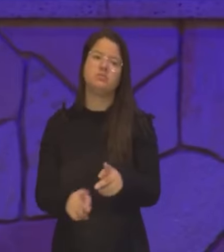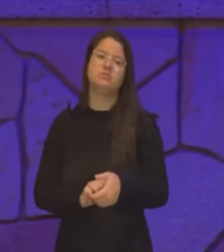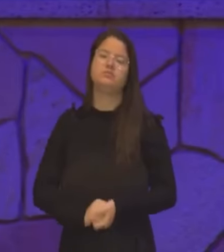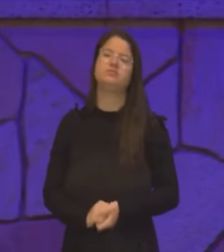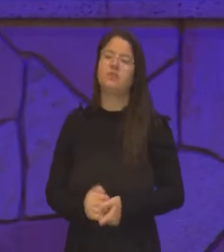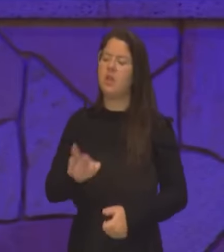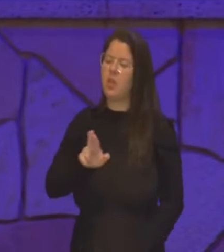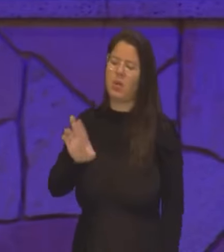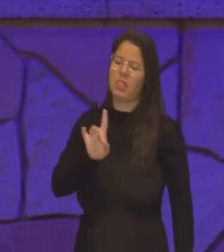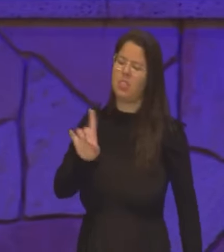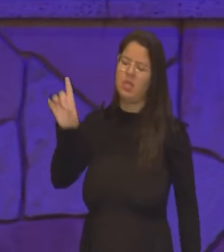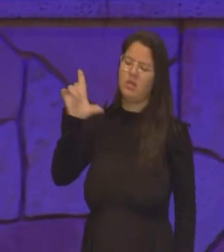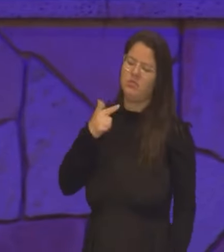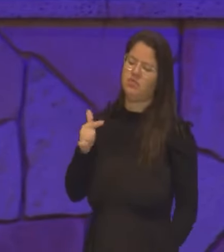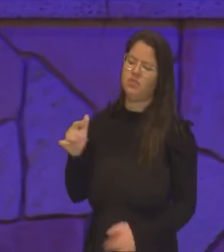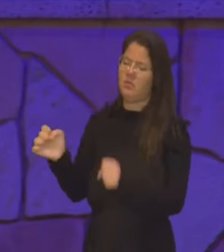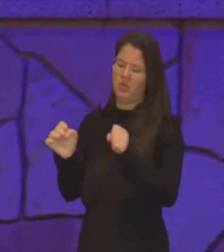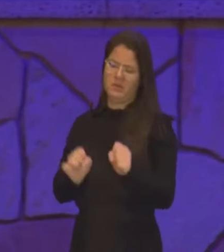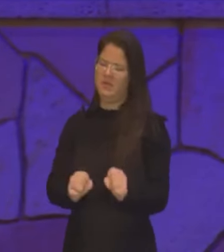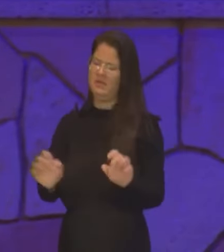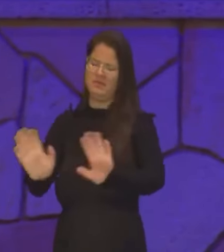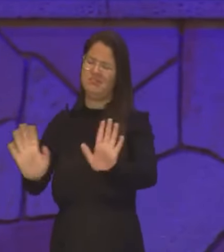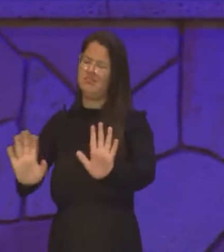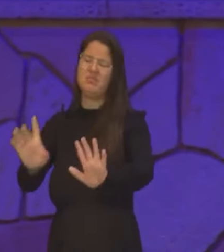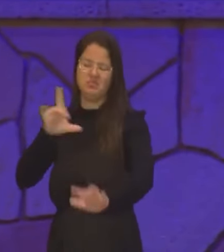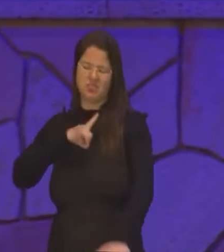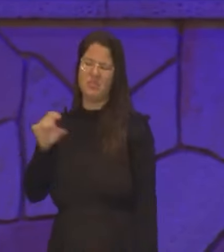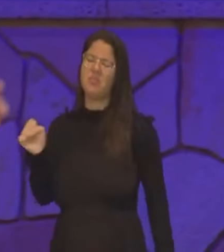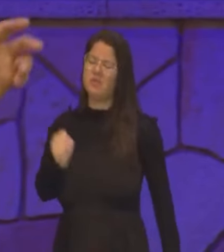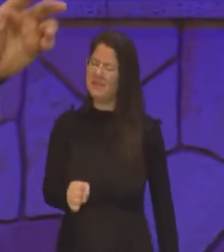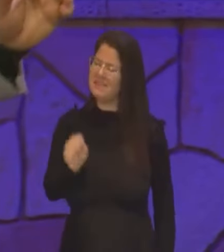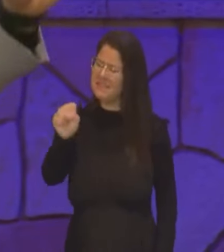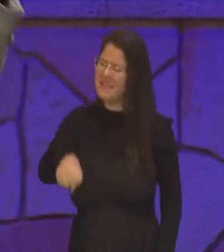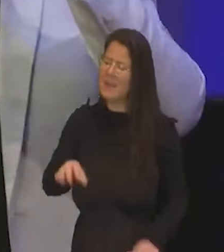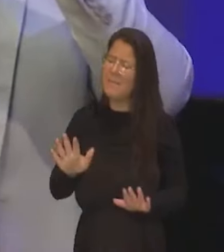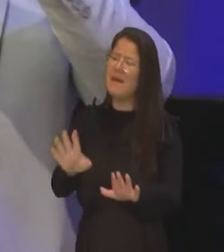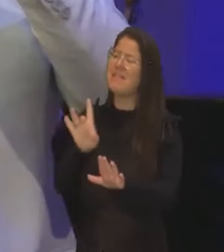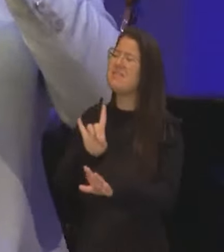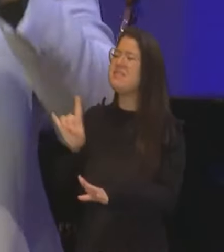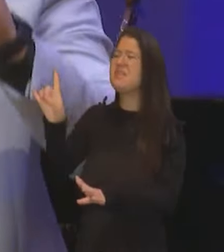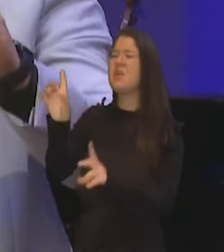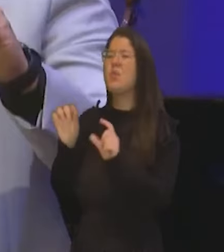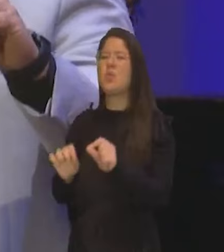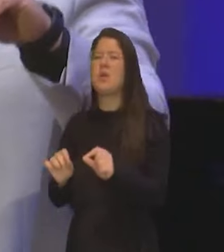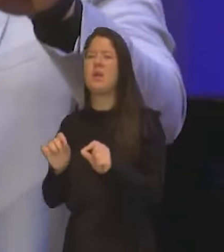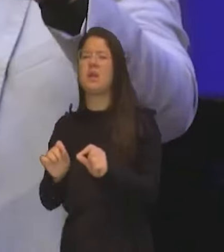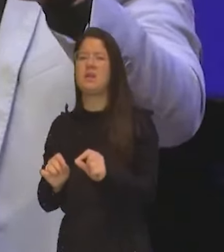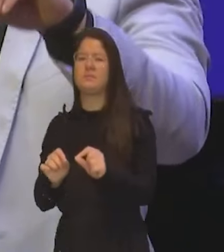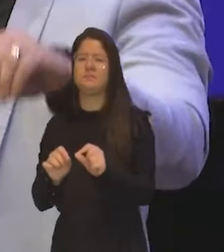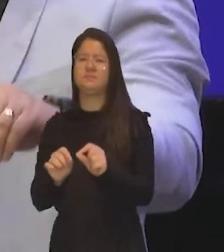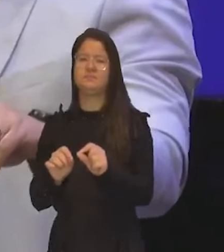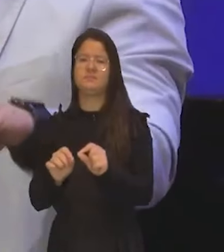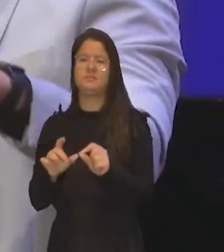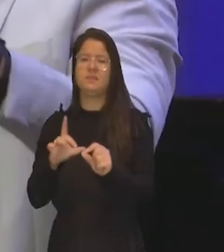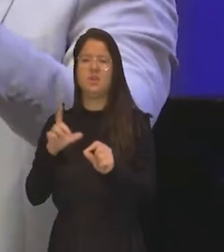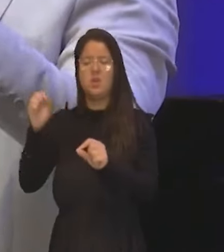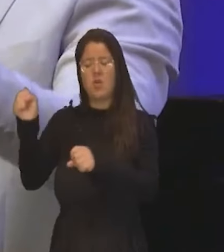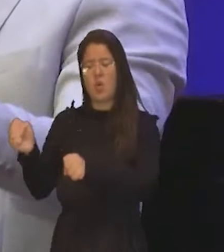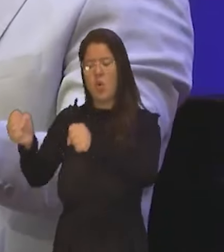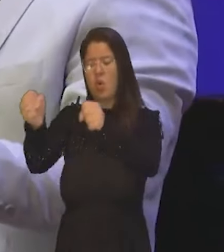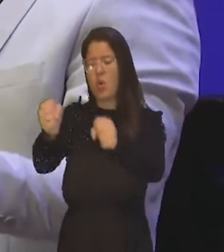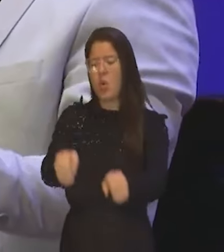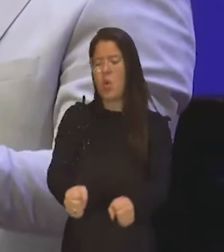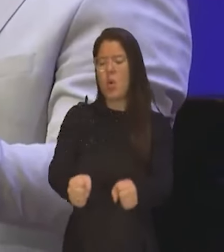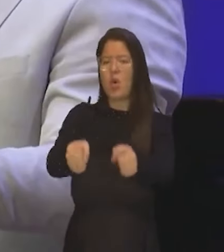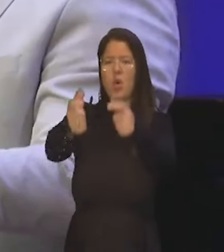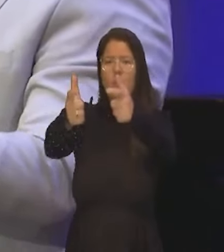Não é que Deus não tinha poder para restaurar, mas Deus leva o profeta e coloca ele naquele lugar, um